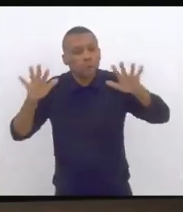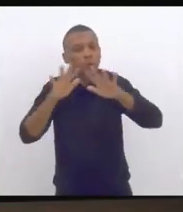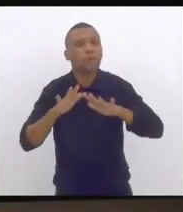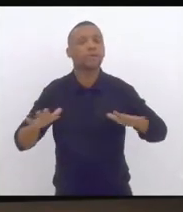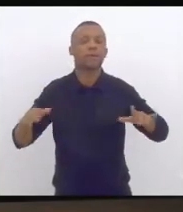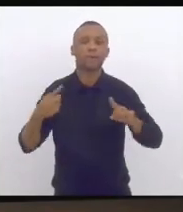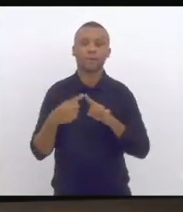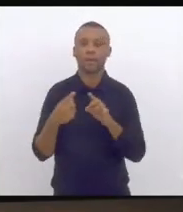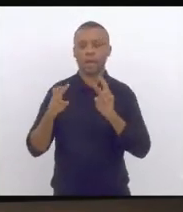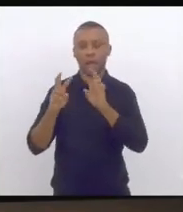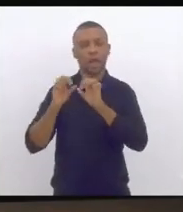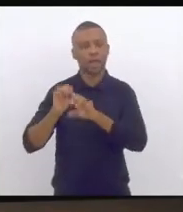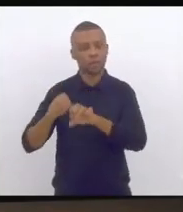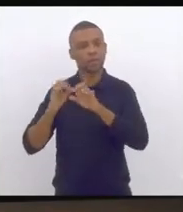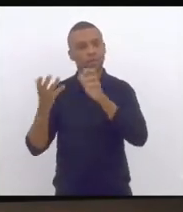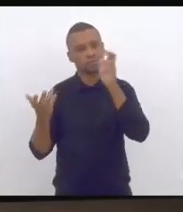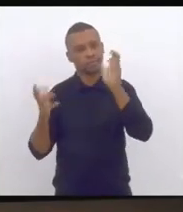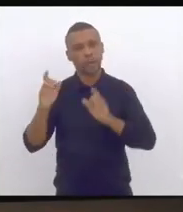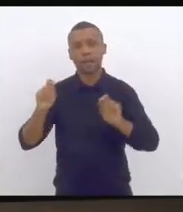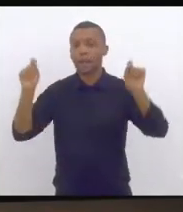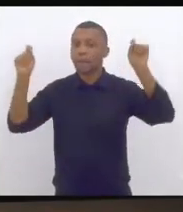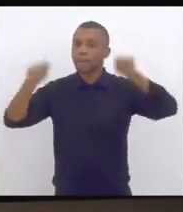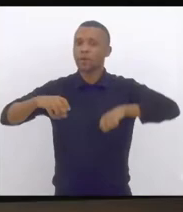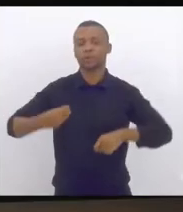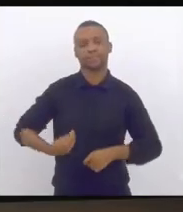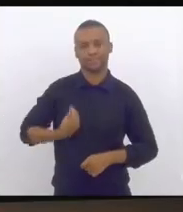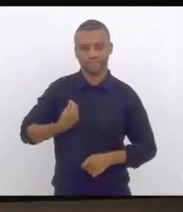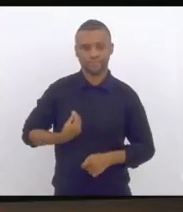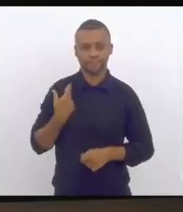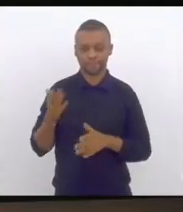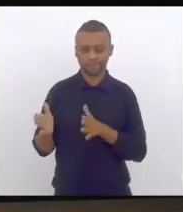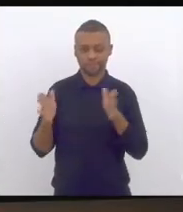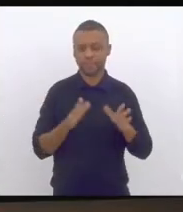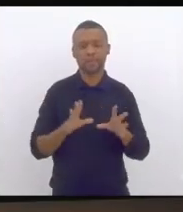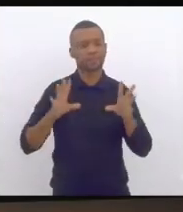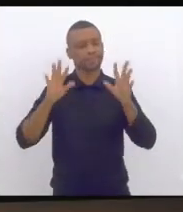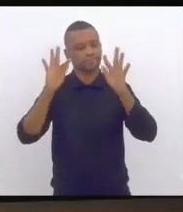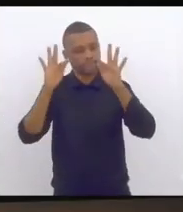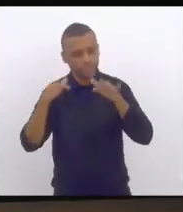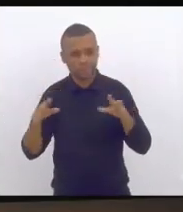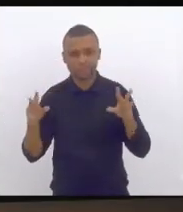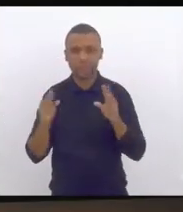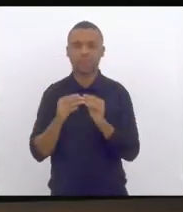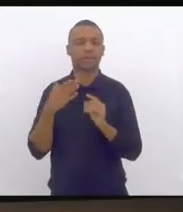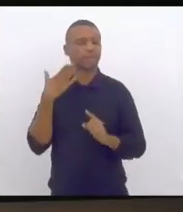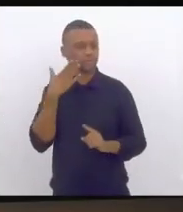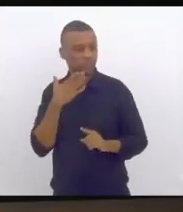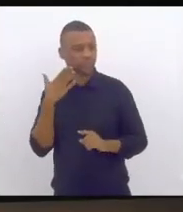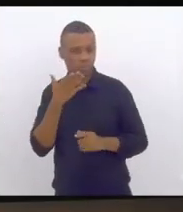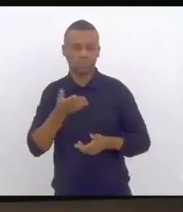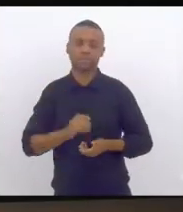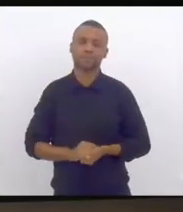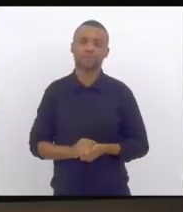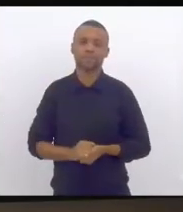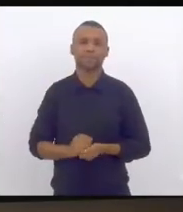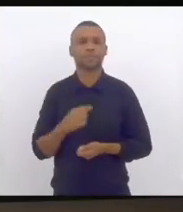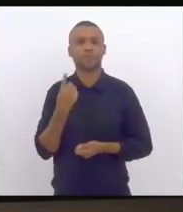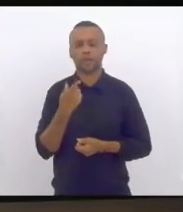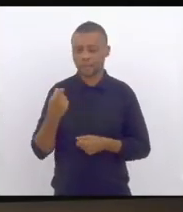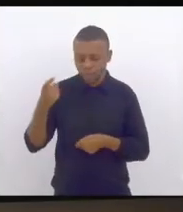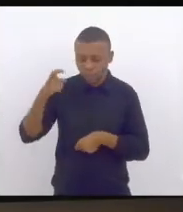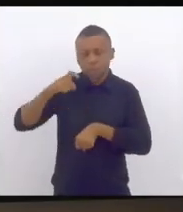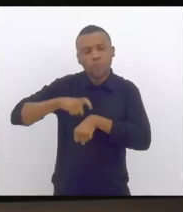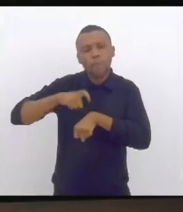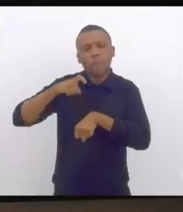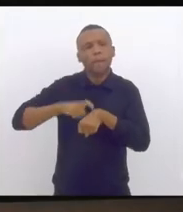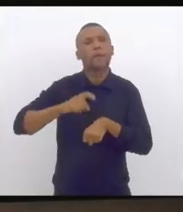nenhuma, a possibilidade de existência. Para finalizar a minha intervenção, nós chegamos num ponto